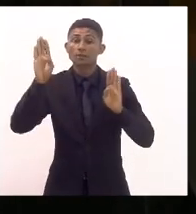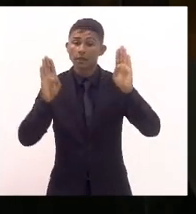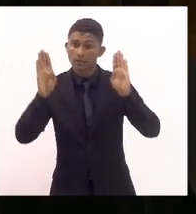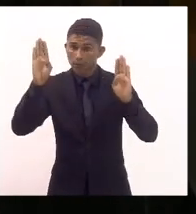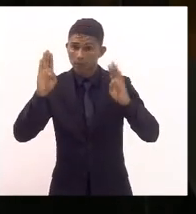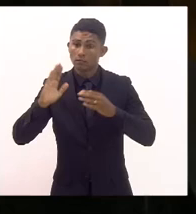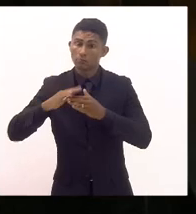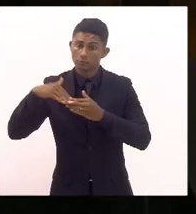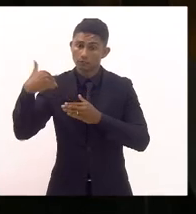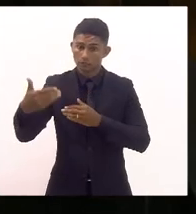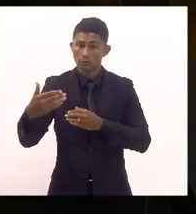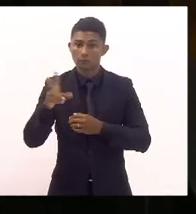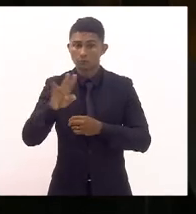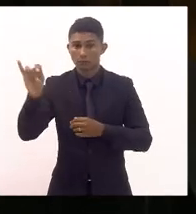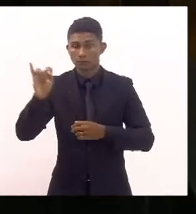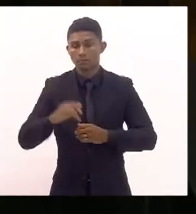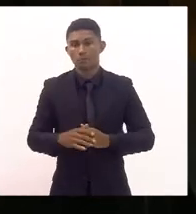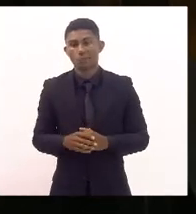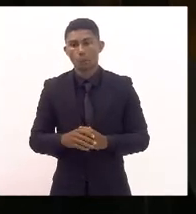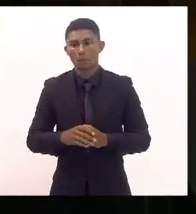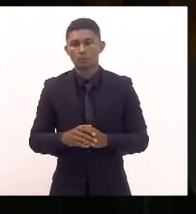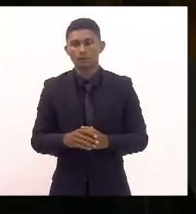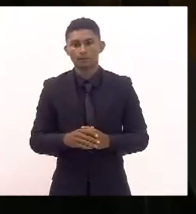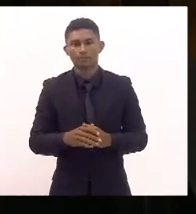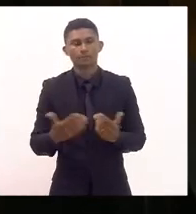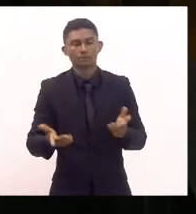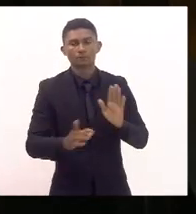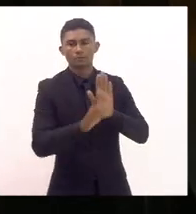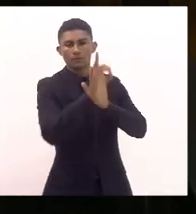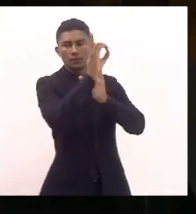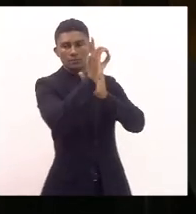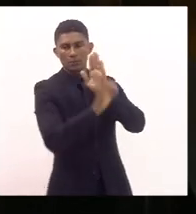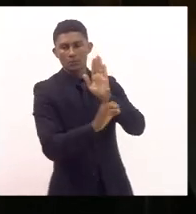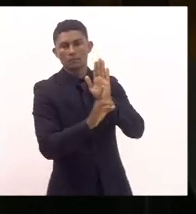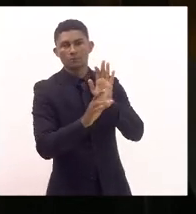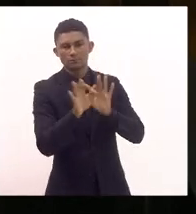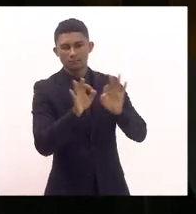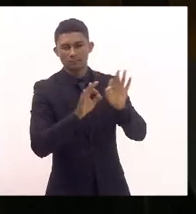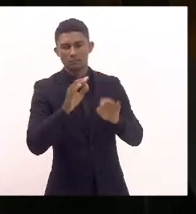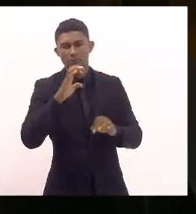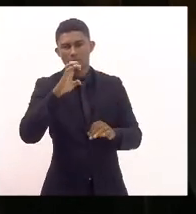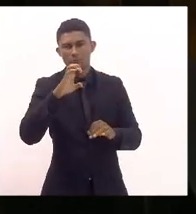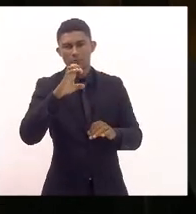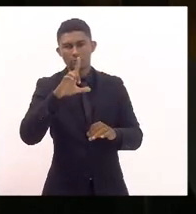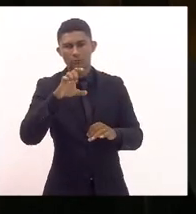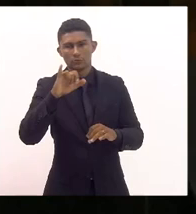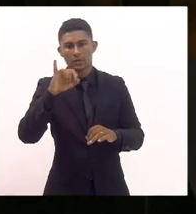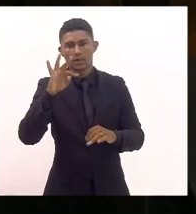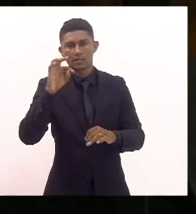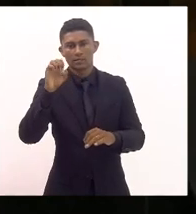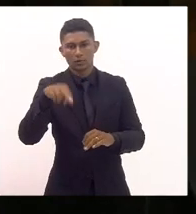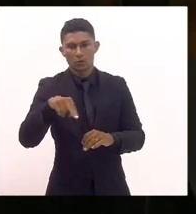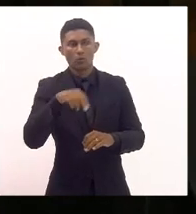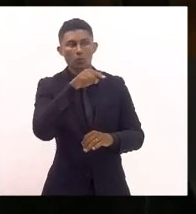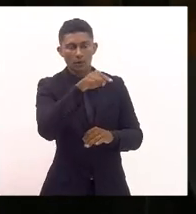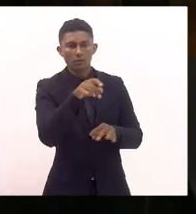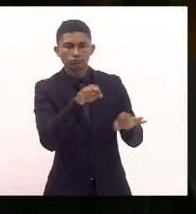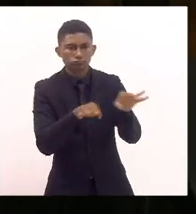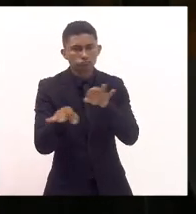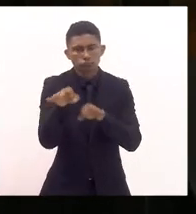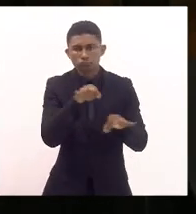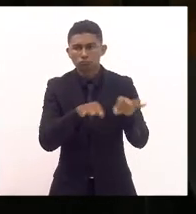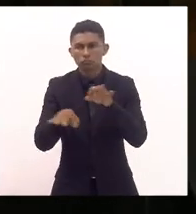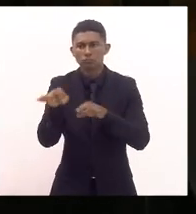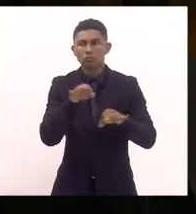seguida o diretor de projetos Cleiton tá na elaboração